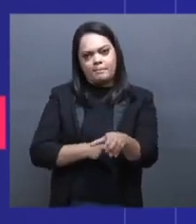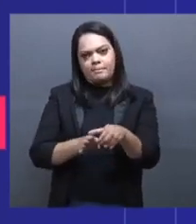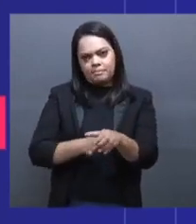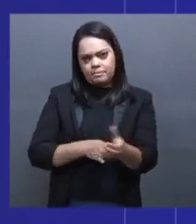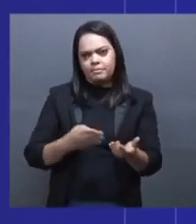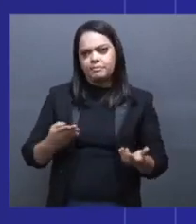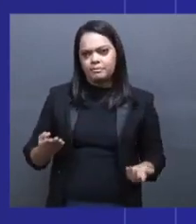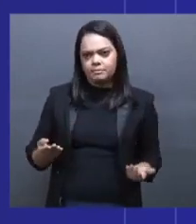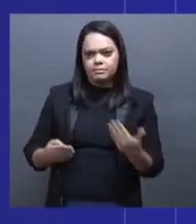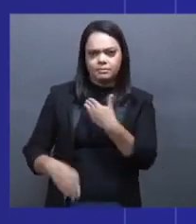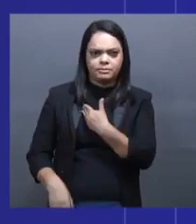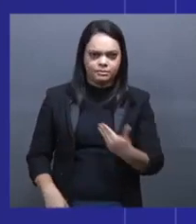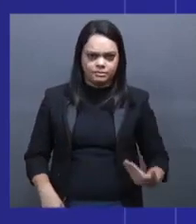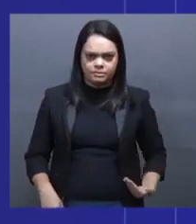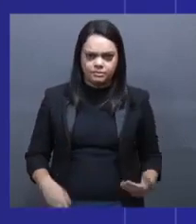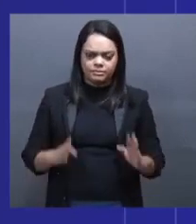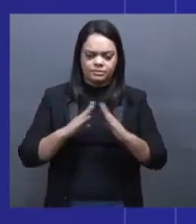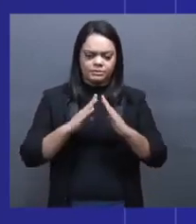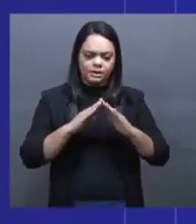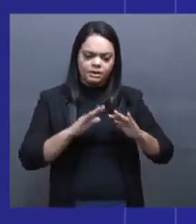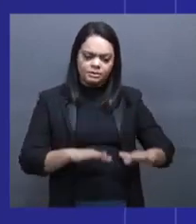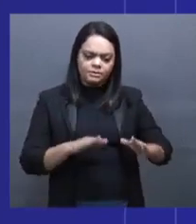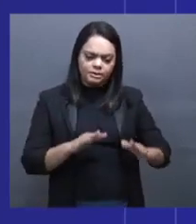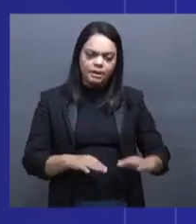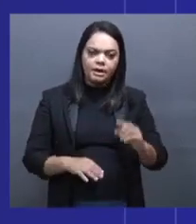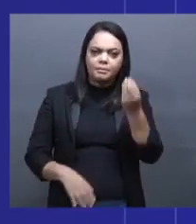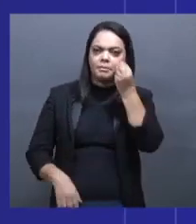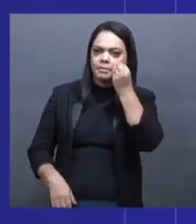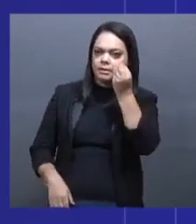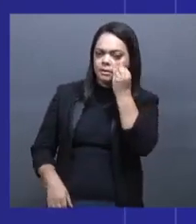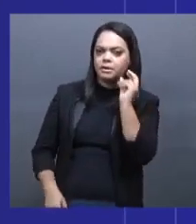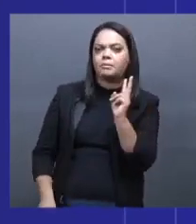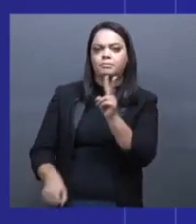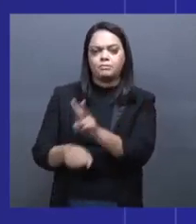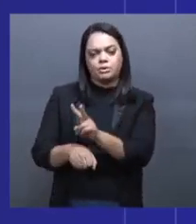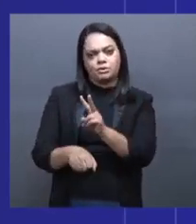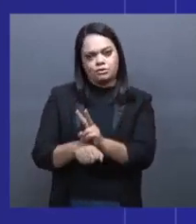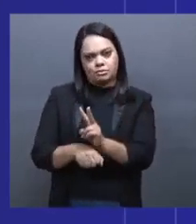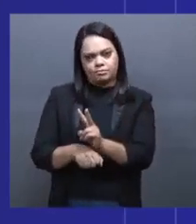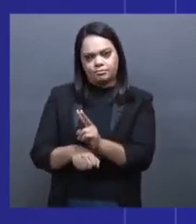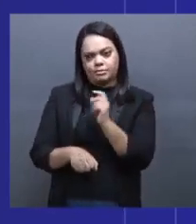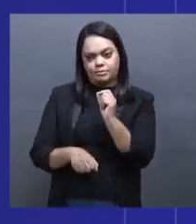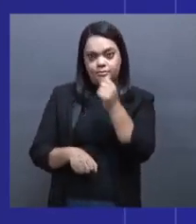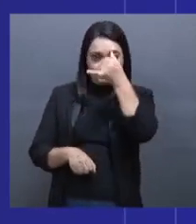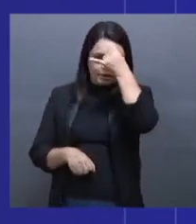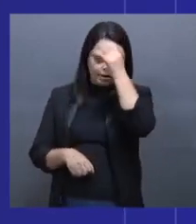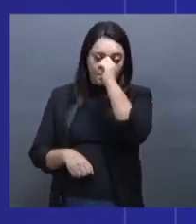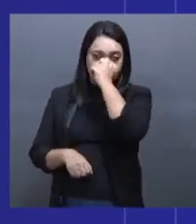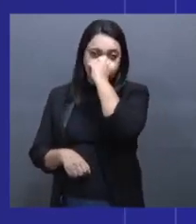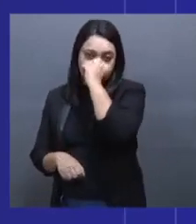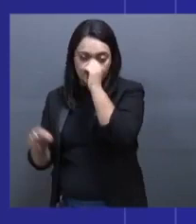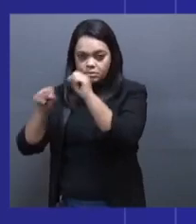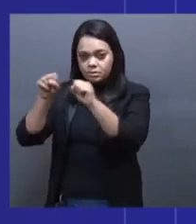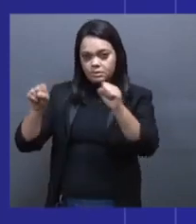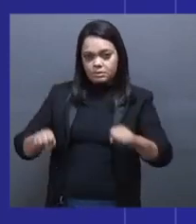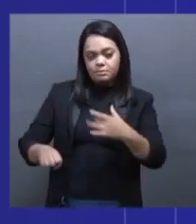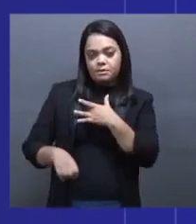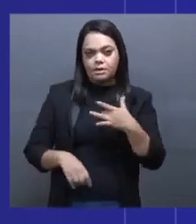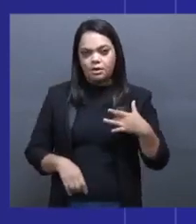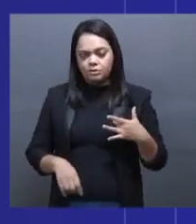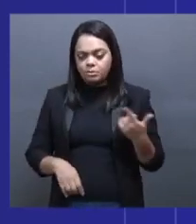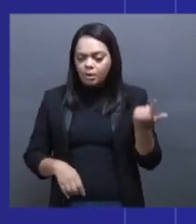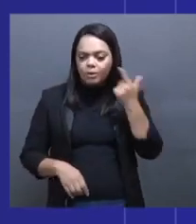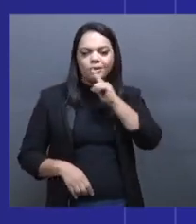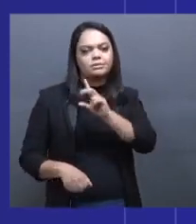as recomendações do governo de ficar em casa é exatamente para tentar proteger o sistema de saúde público, para que o sistema de saúde público possa